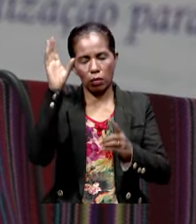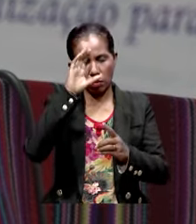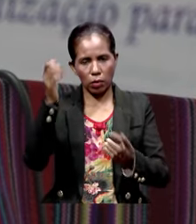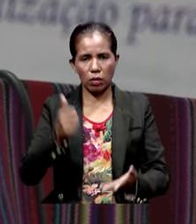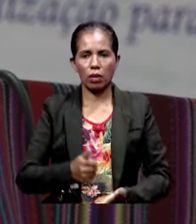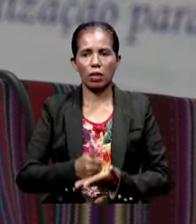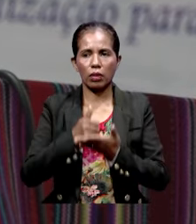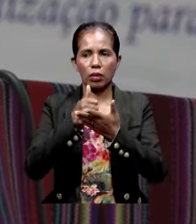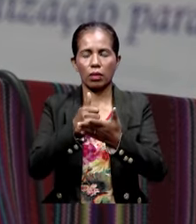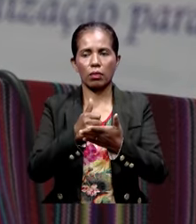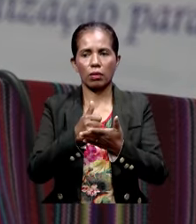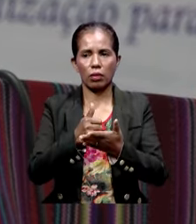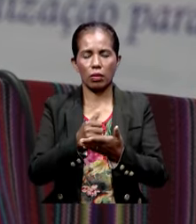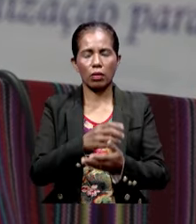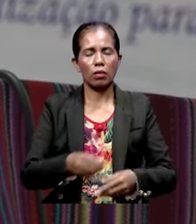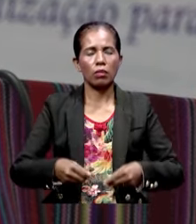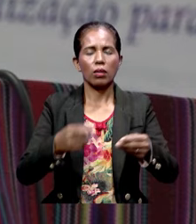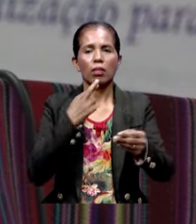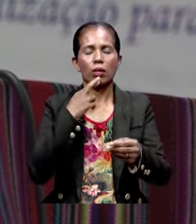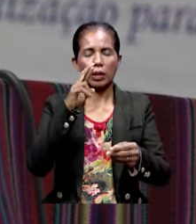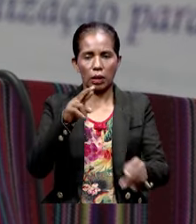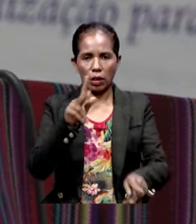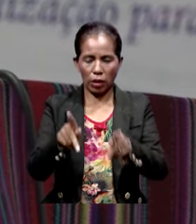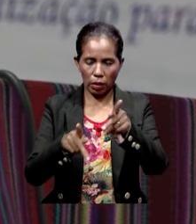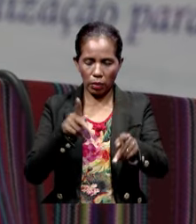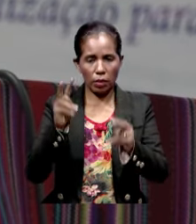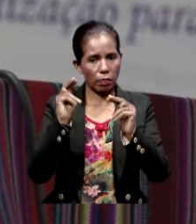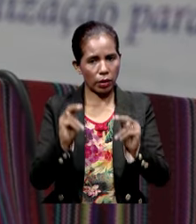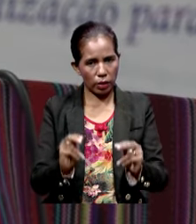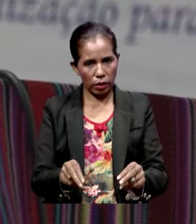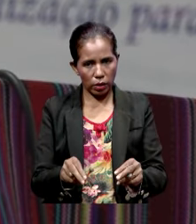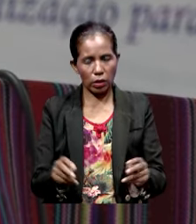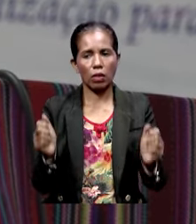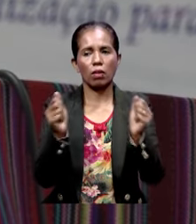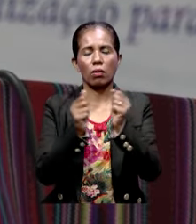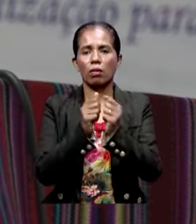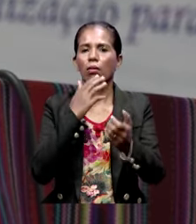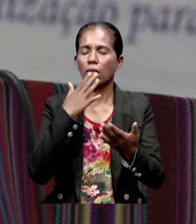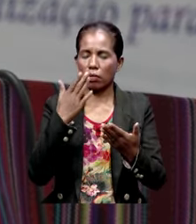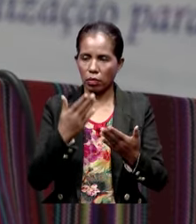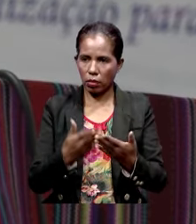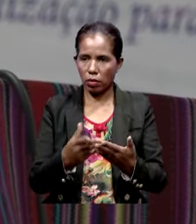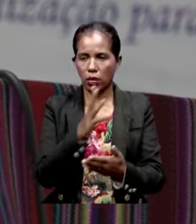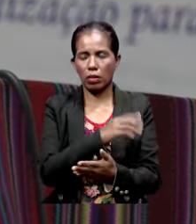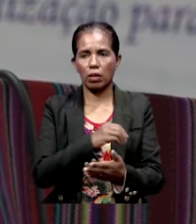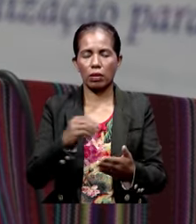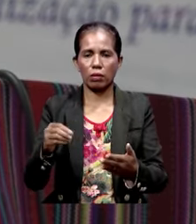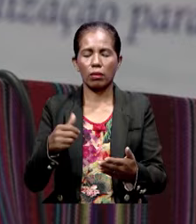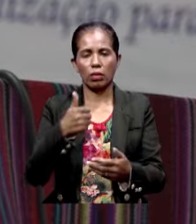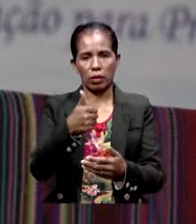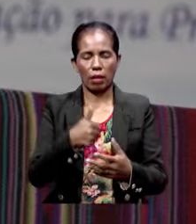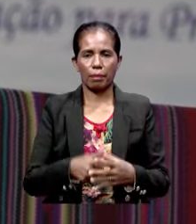solução, nebe corresponde do nebe povo nia necessidade, ho eficaz, não eficiente.